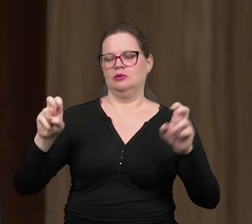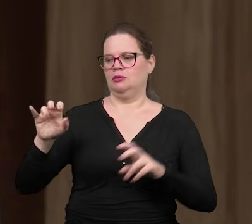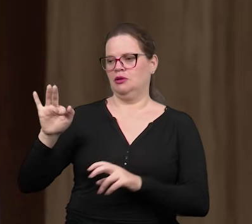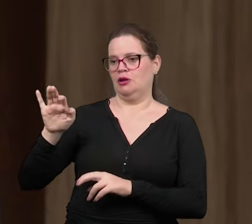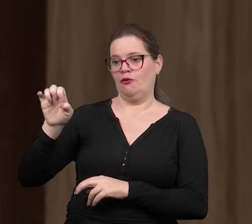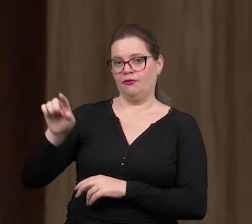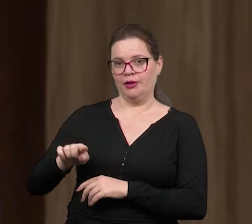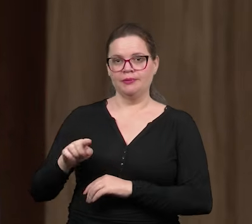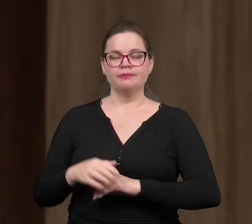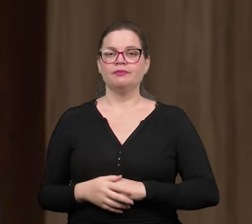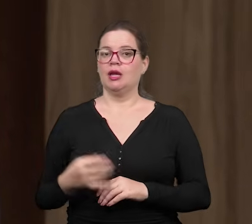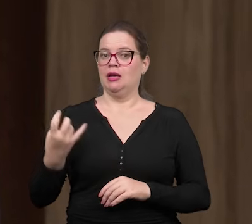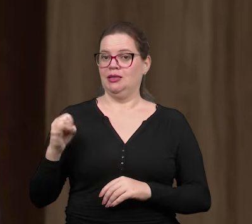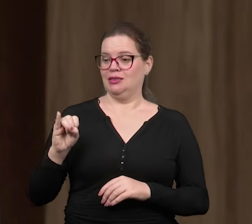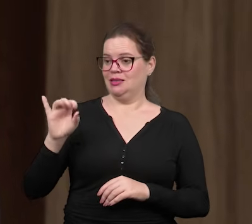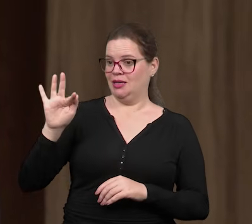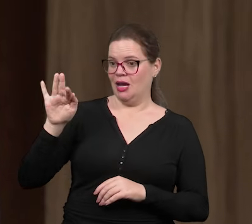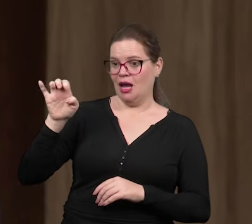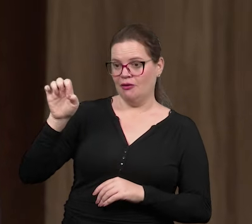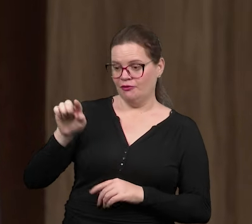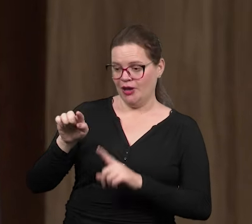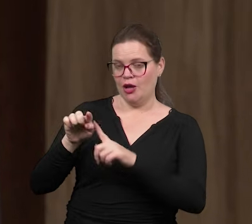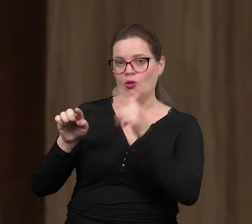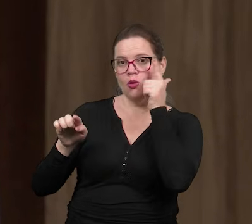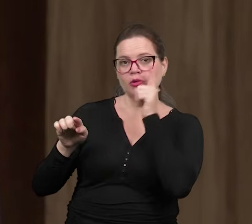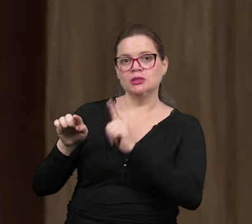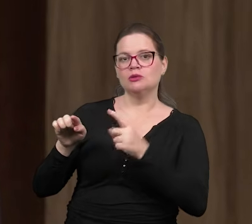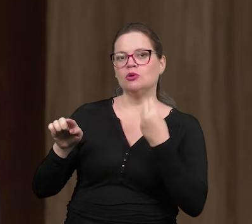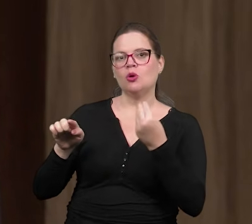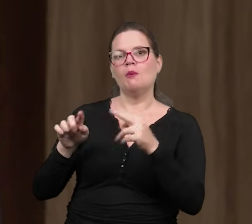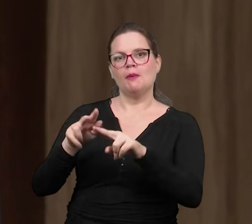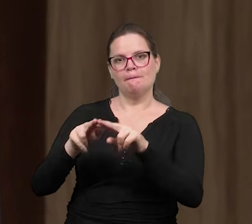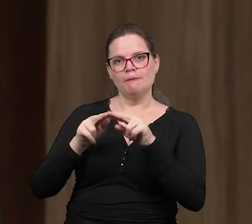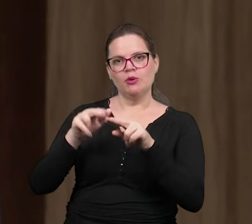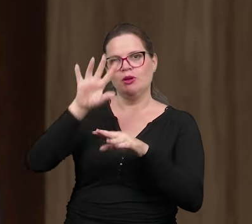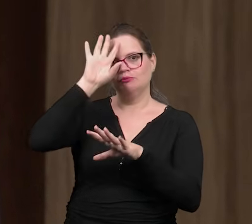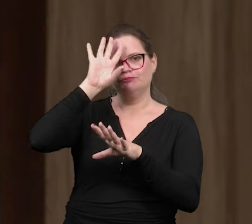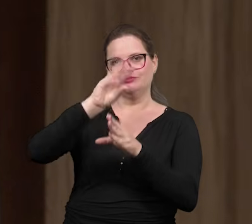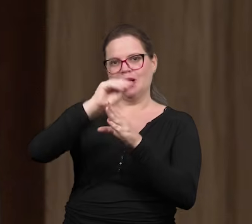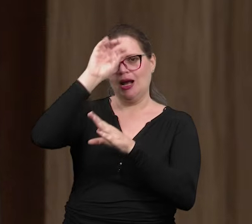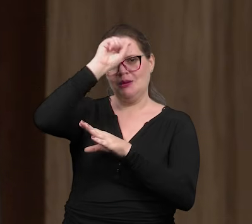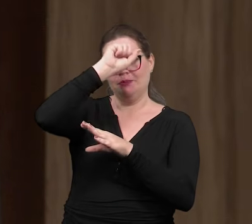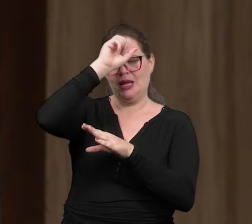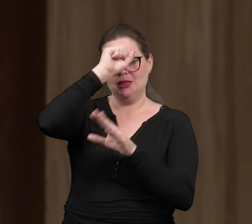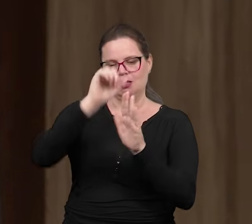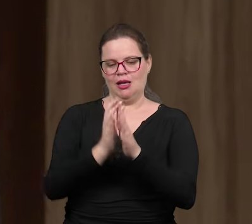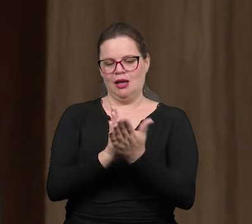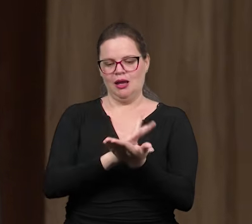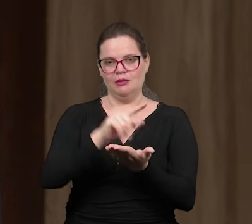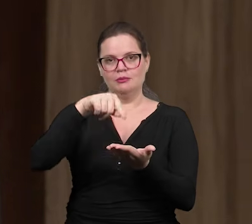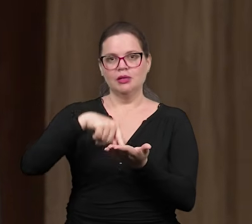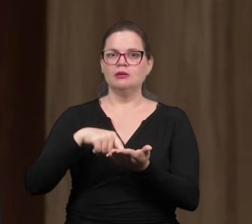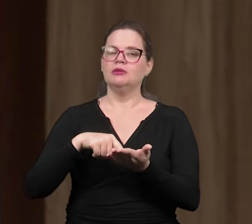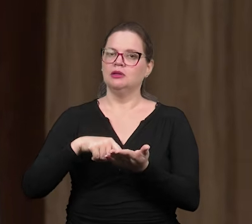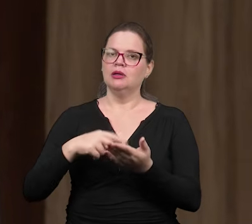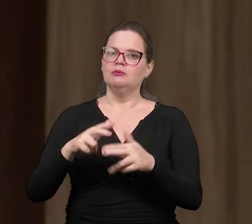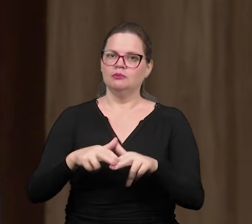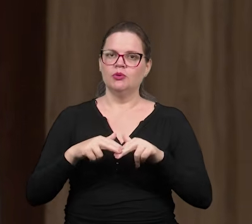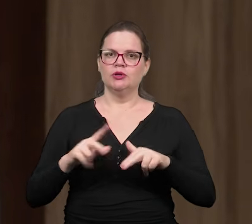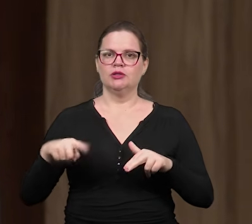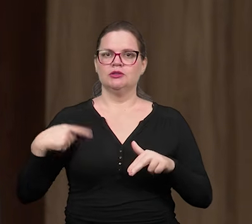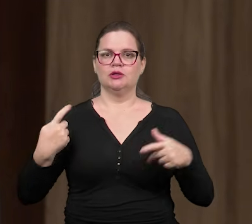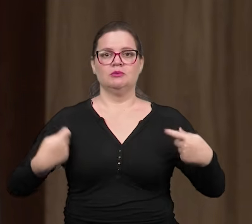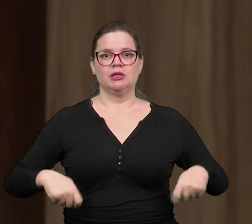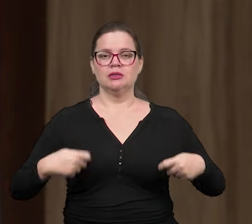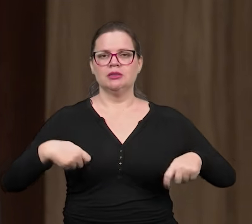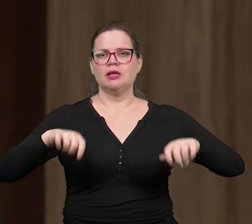pelo ouvir e ouvir a palavra de Deus, está aqui já uma justificativa de nós anunciarmos a